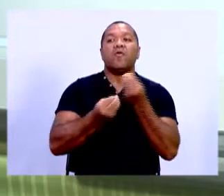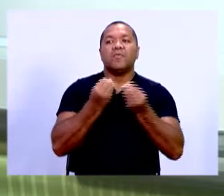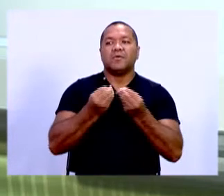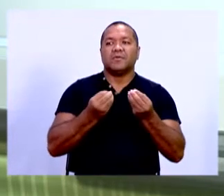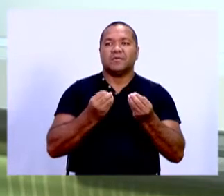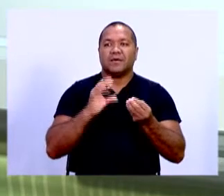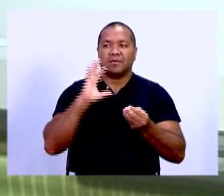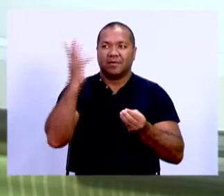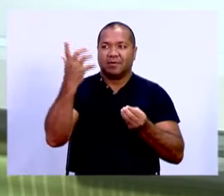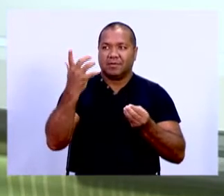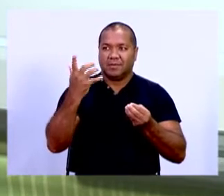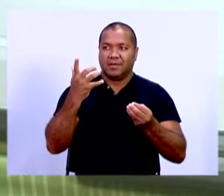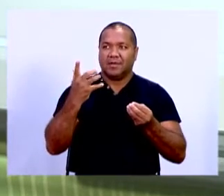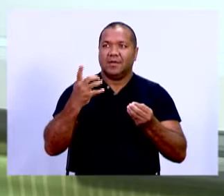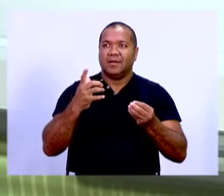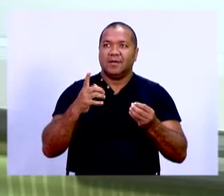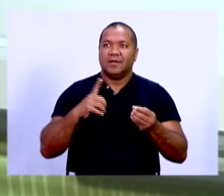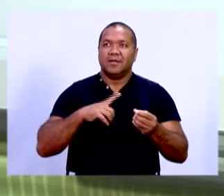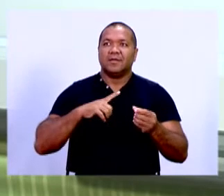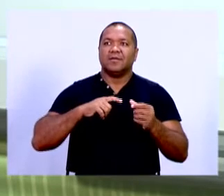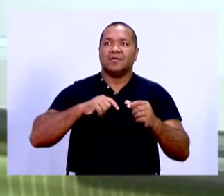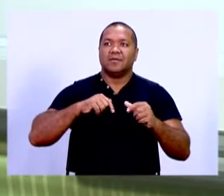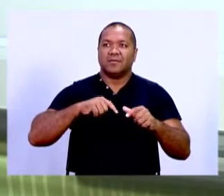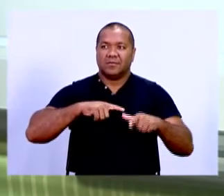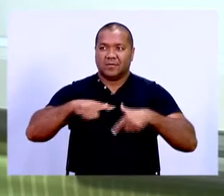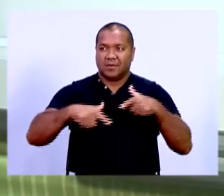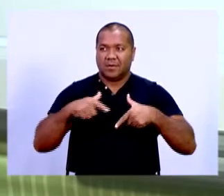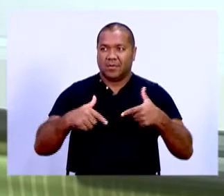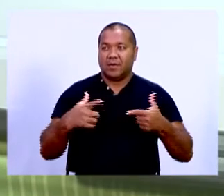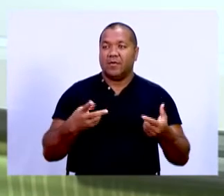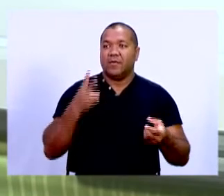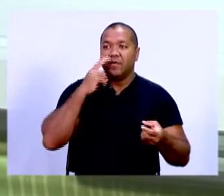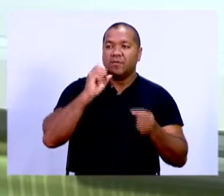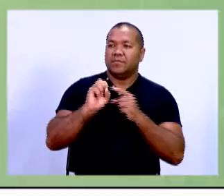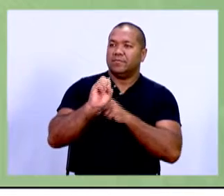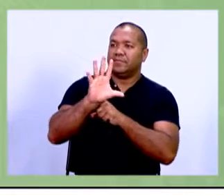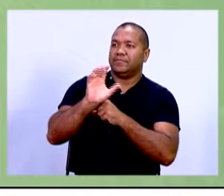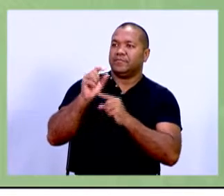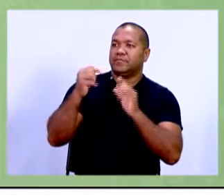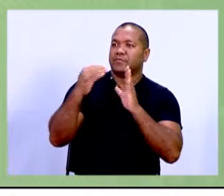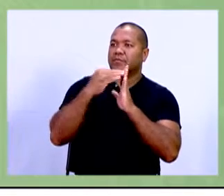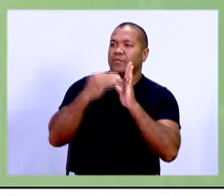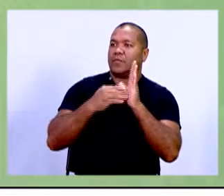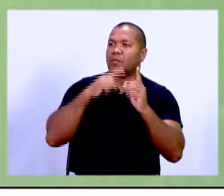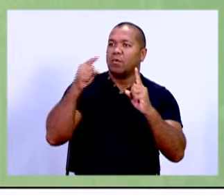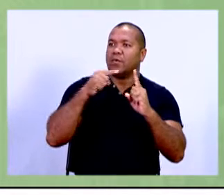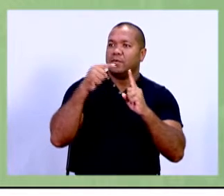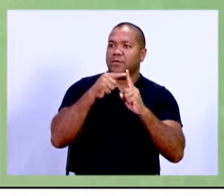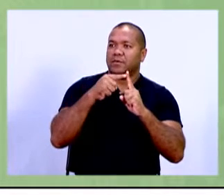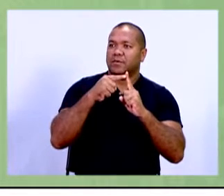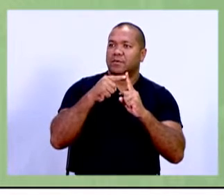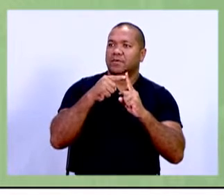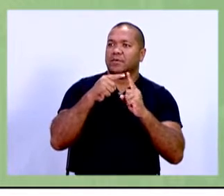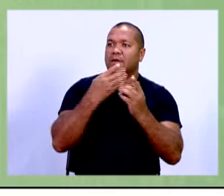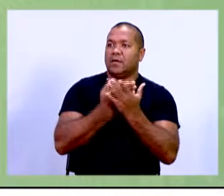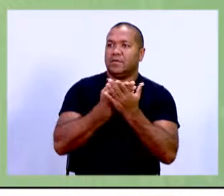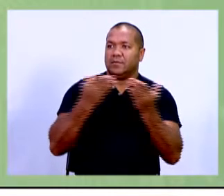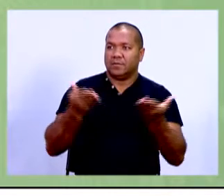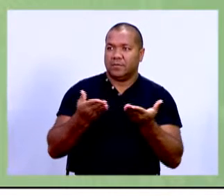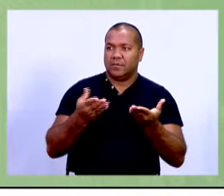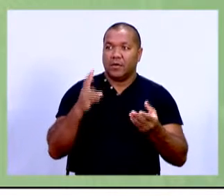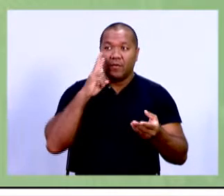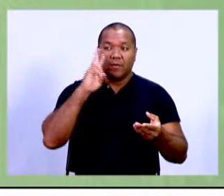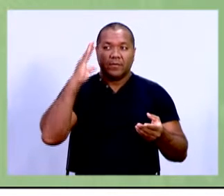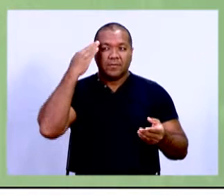prática. Vamos aos nossos slides para ver os objetivos das nossas aulas de hoje, da nossa aula de hoje.